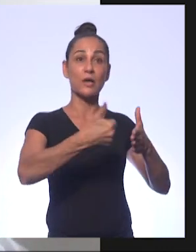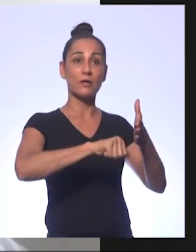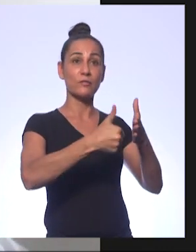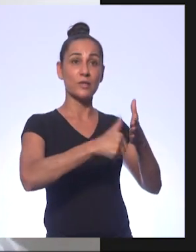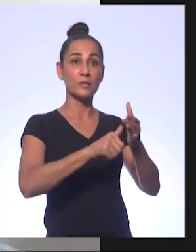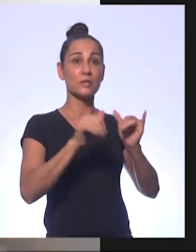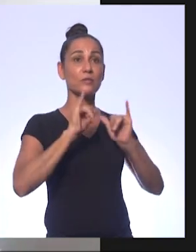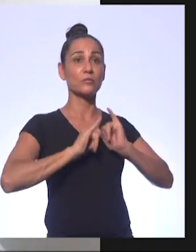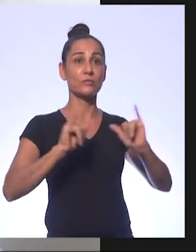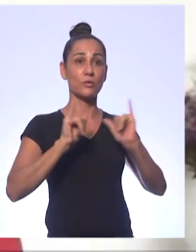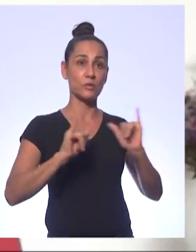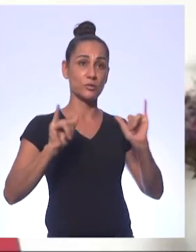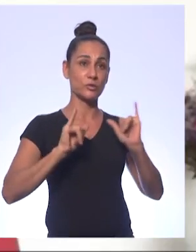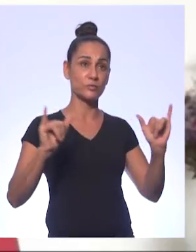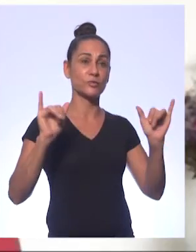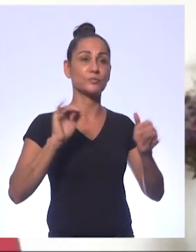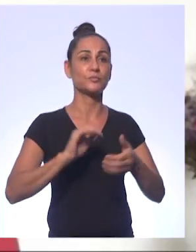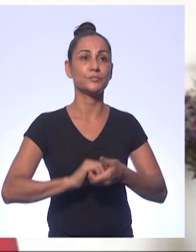formativa. Tá?